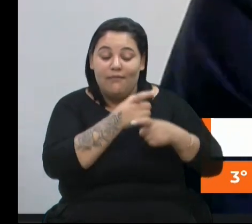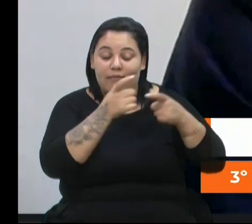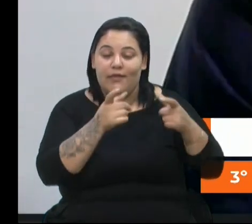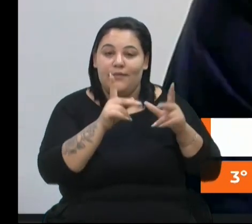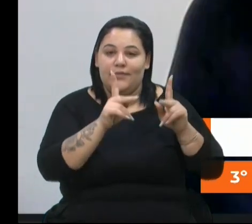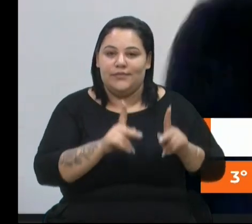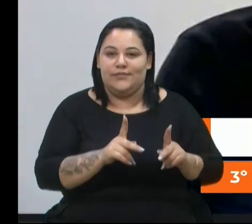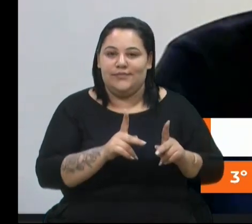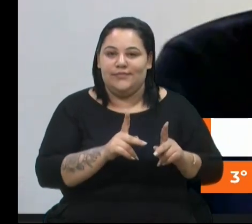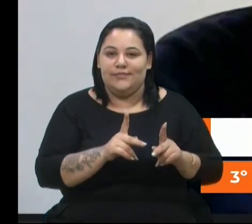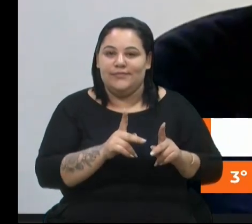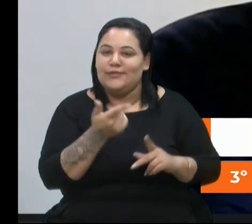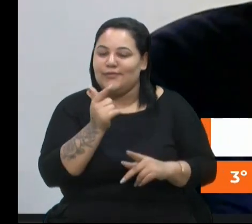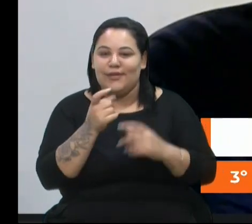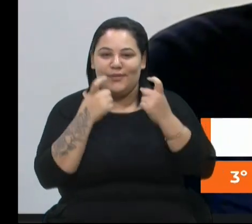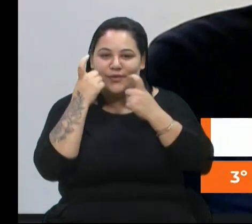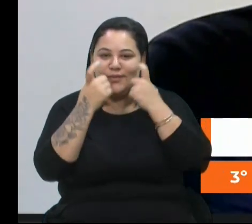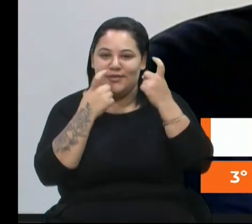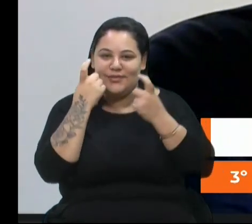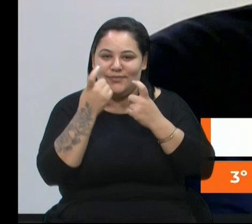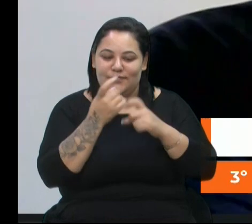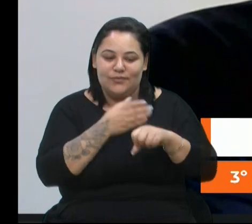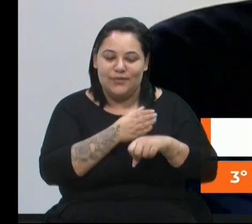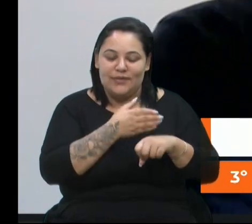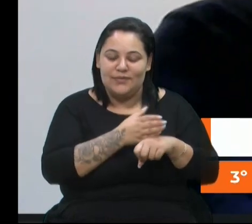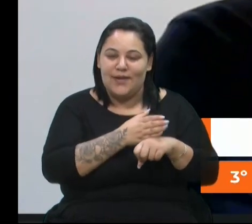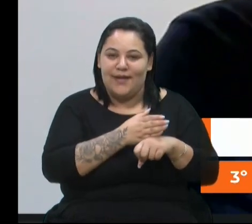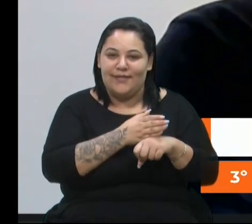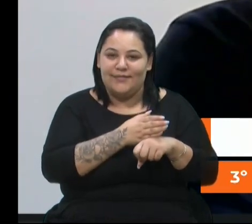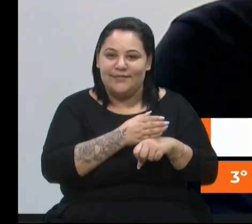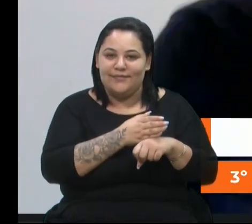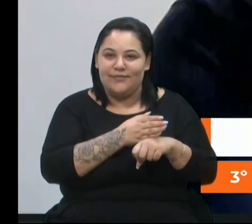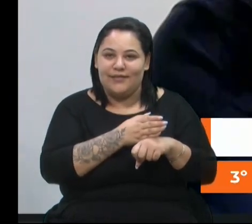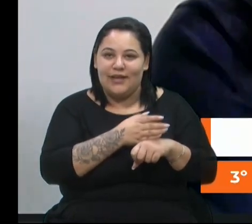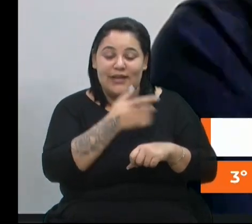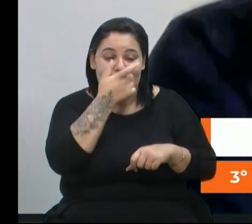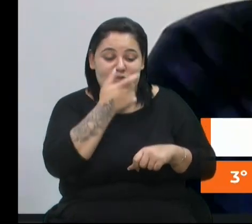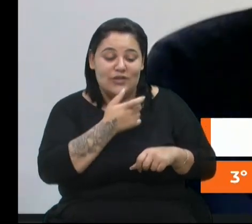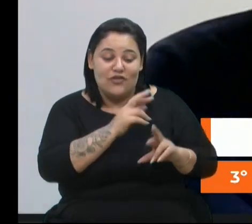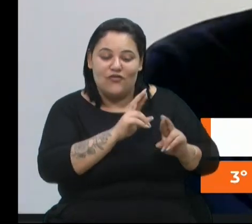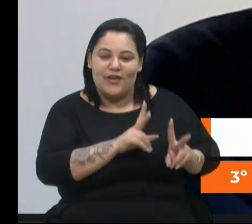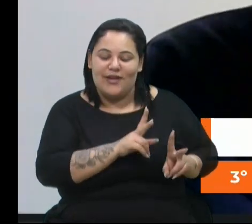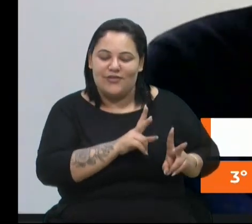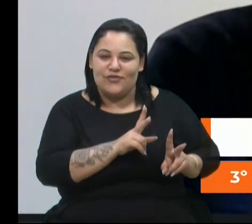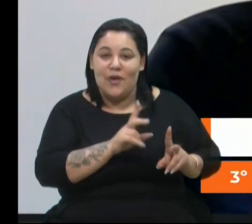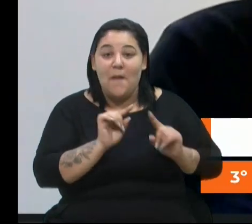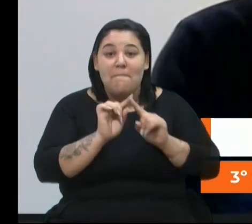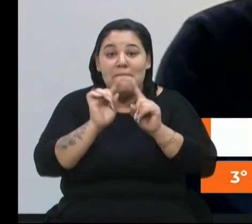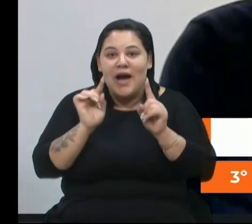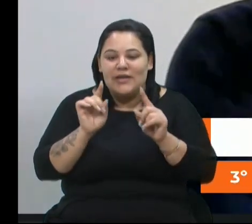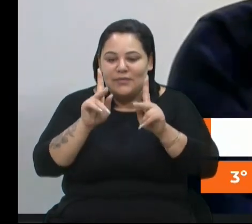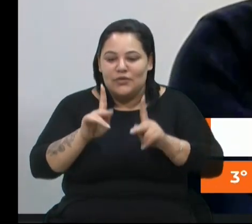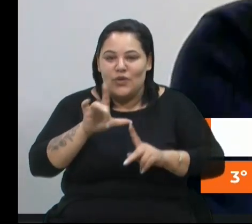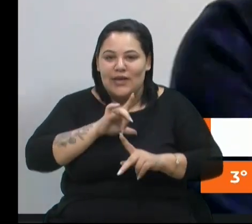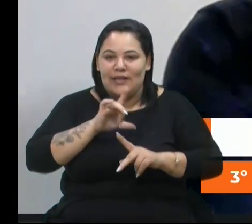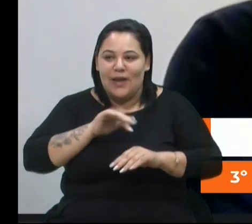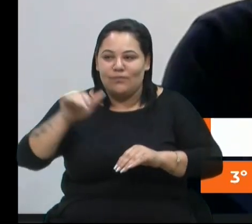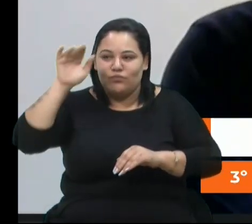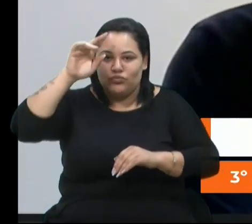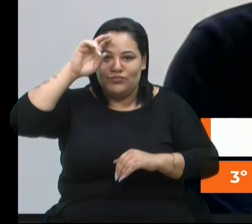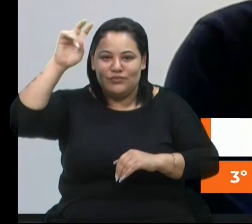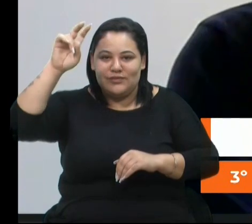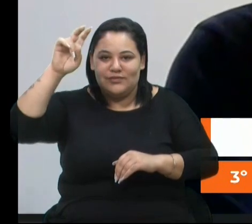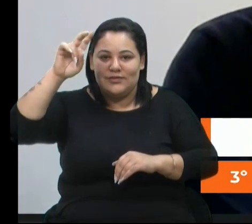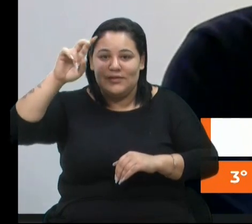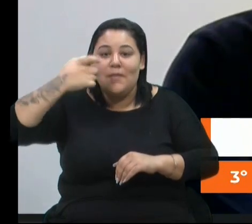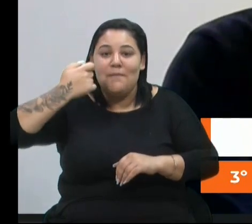está ali não se importa de estar no meio das ondas e não se diferenciar, mas isso, para uma pessoa com superdotação, acaba sendo meio que